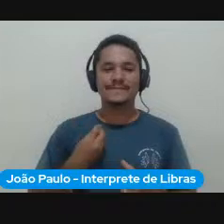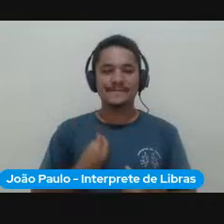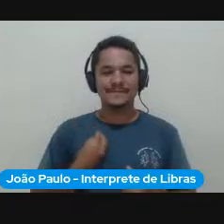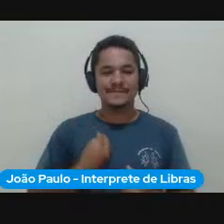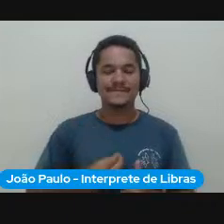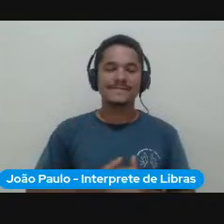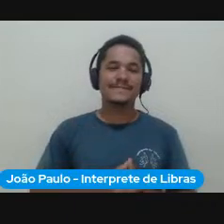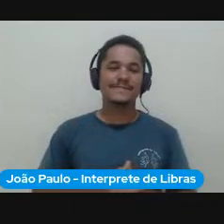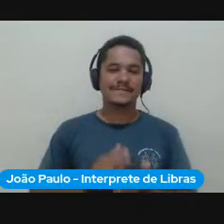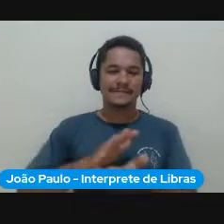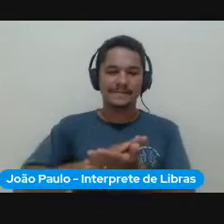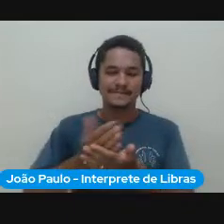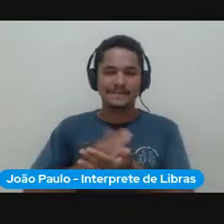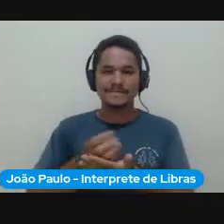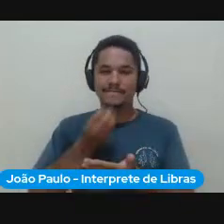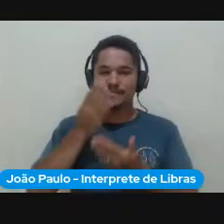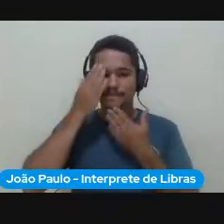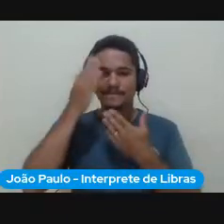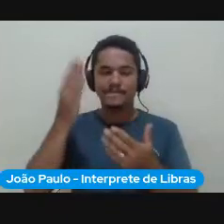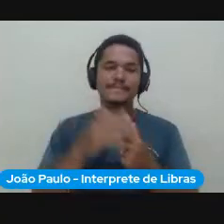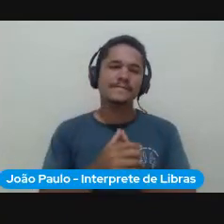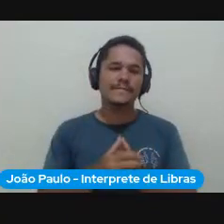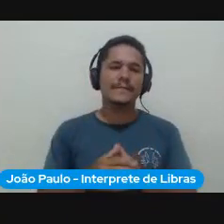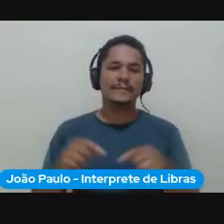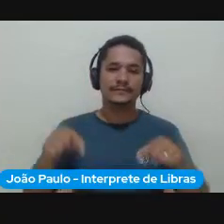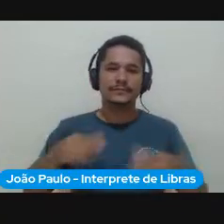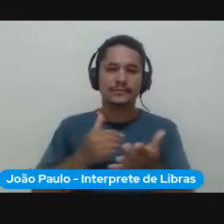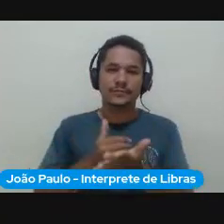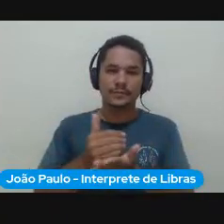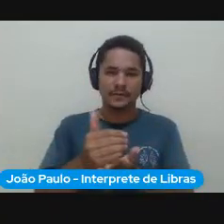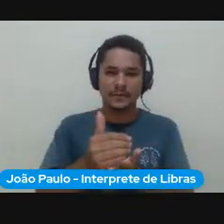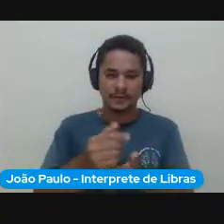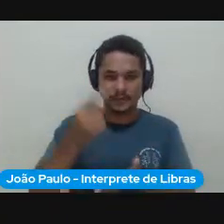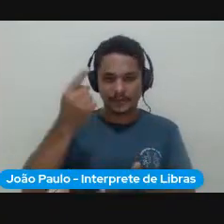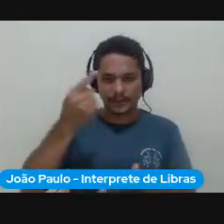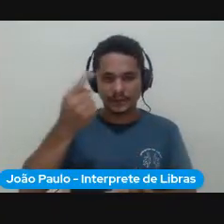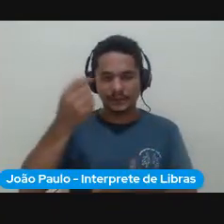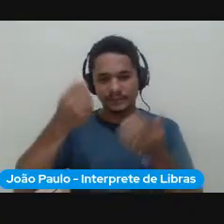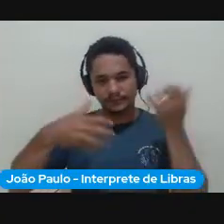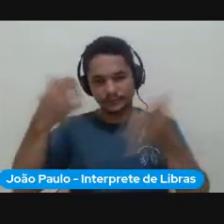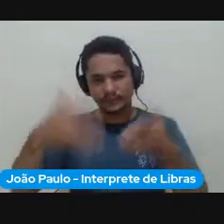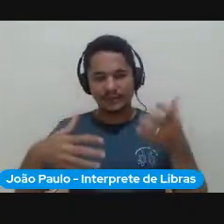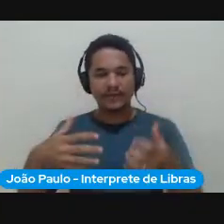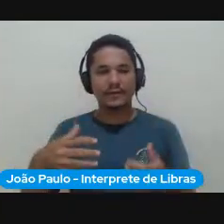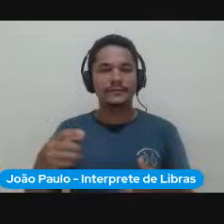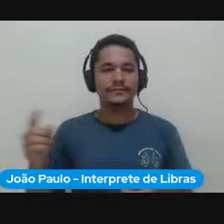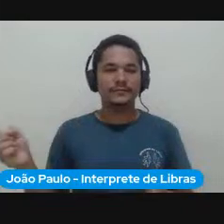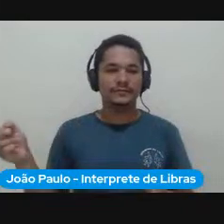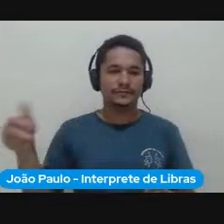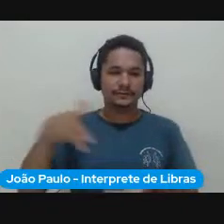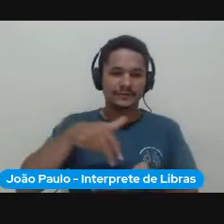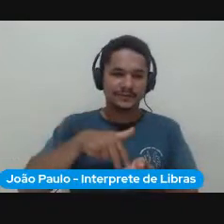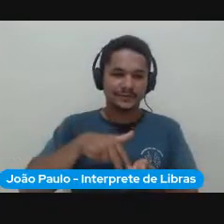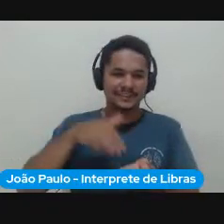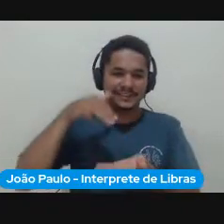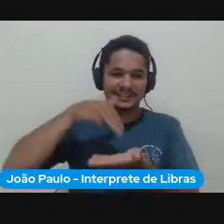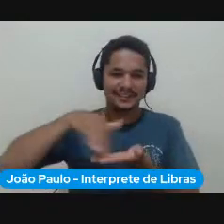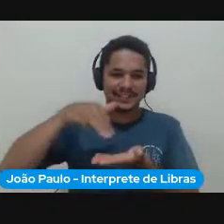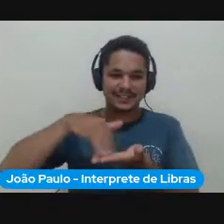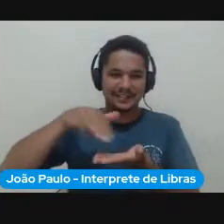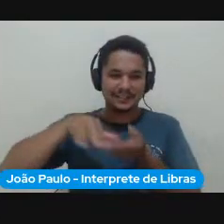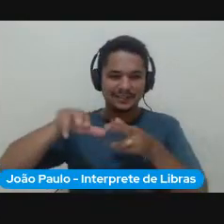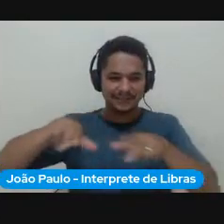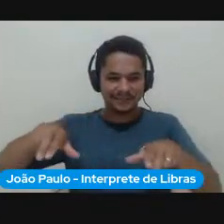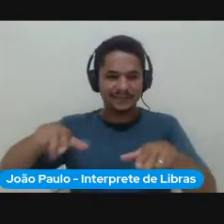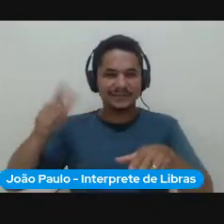deles. Então, vamos começar o nosso primeiro momento com a presença dos nossos secretários e também do